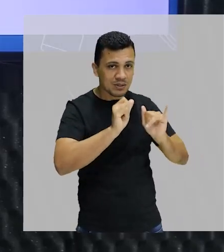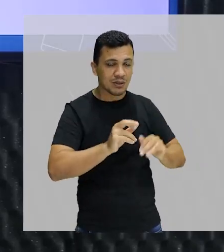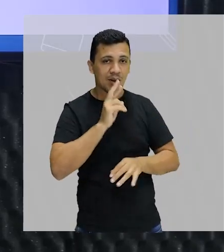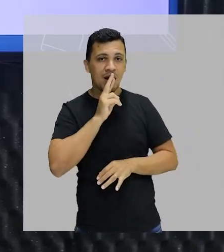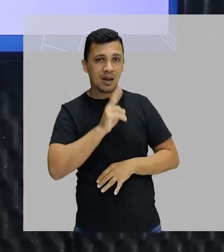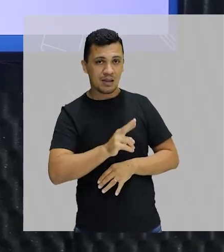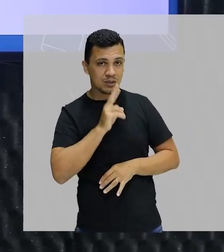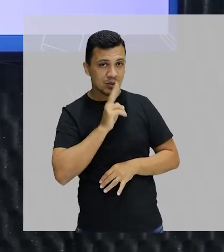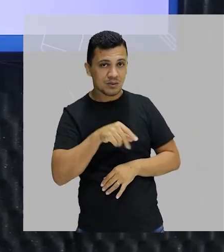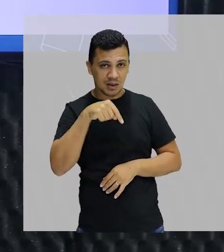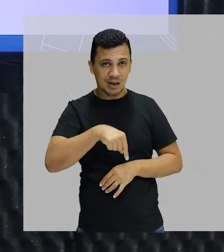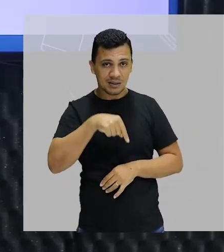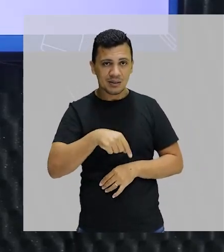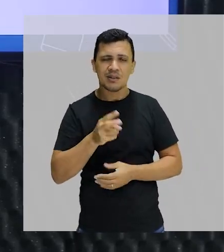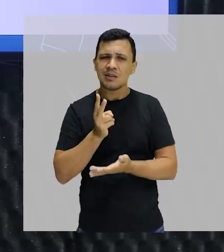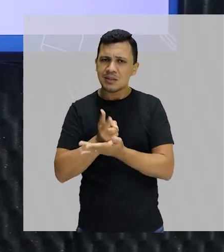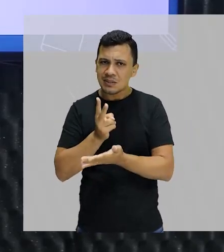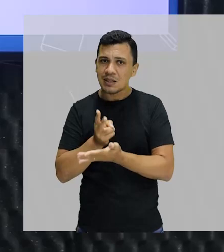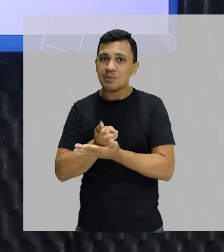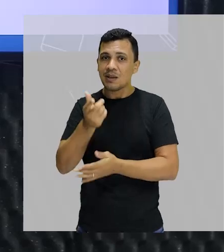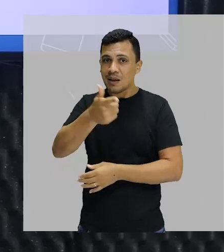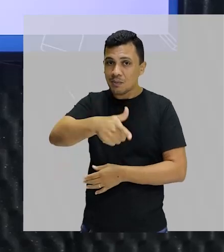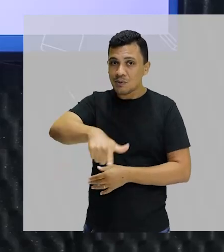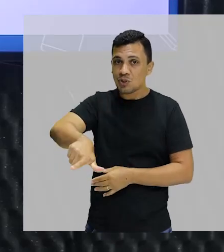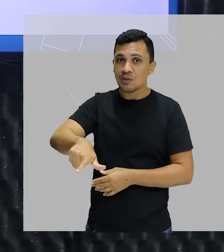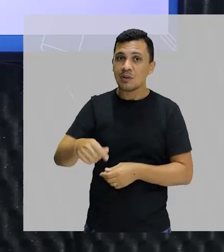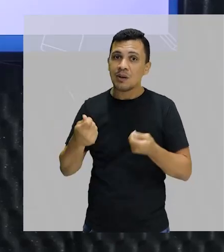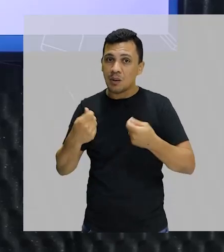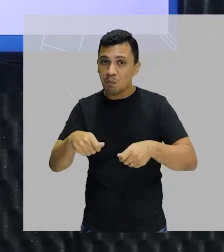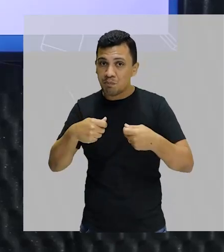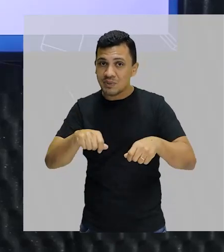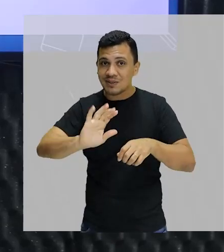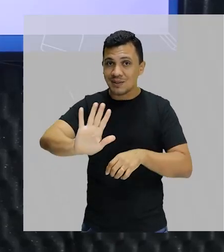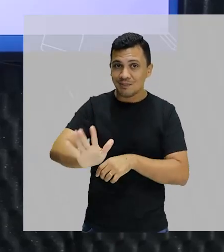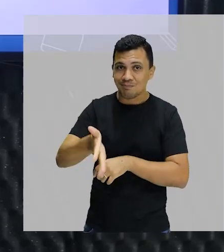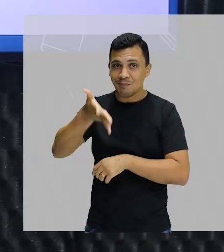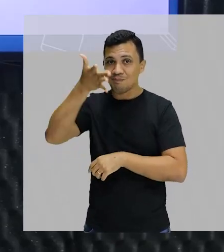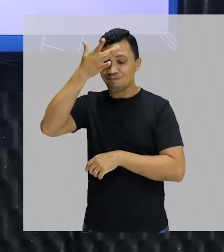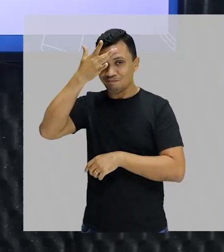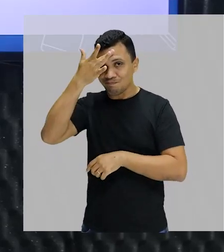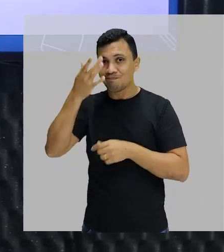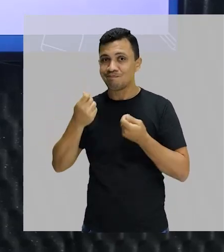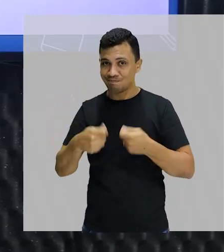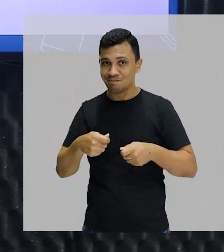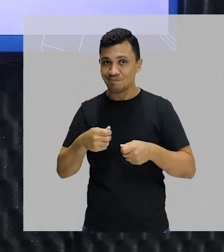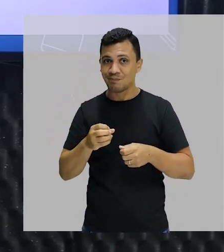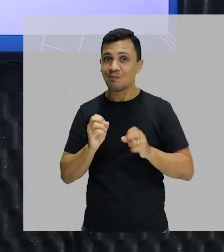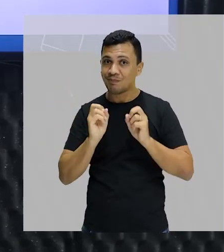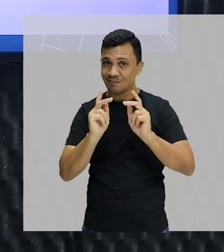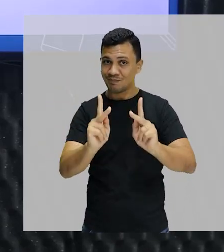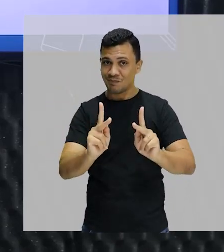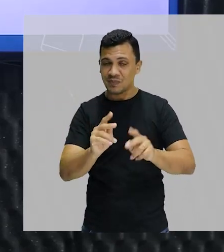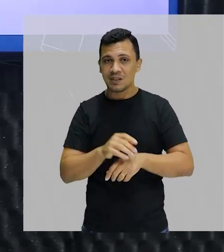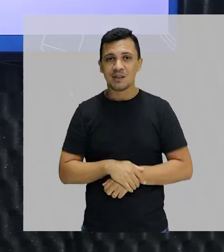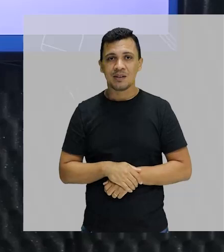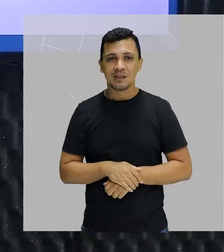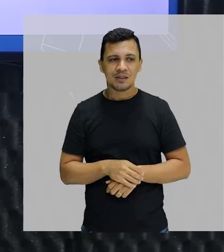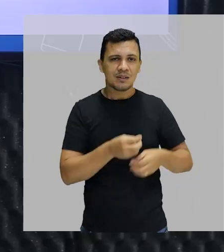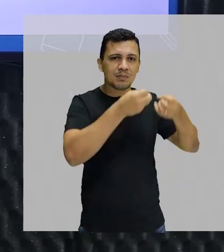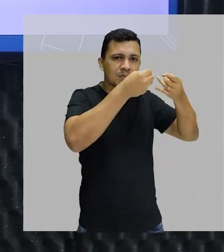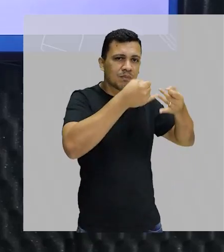aqui, ela sempre se repetiu, você tem que ter isso gravado na sua memória, tá bom? Então, definição de